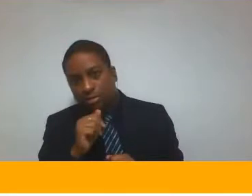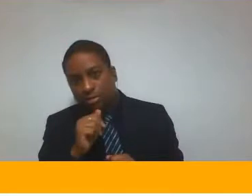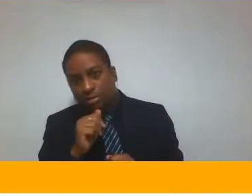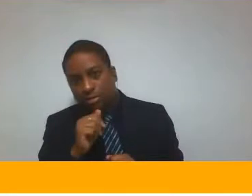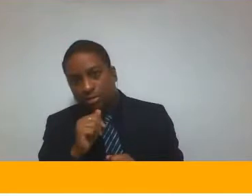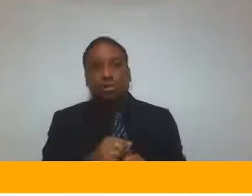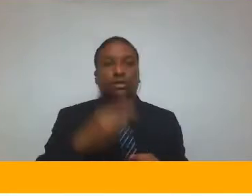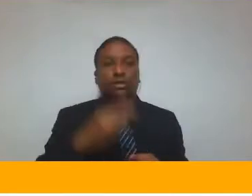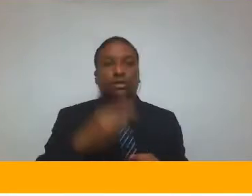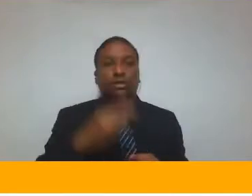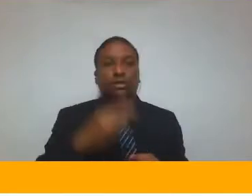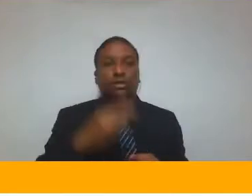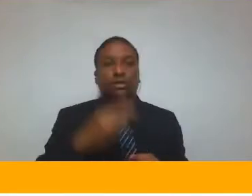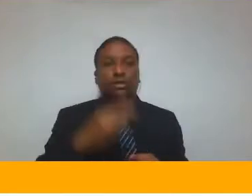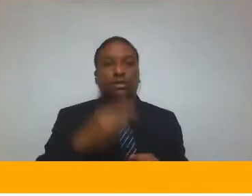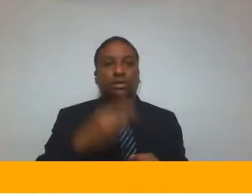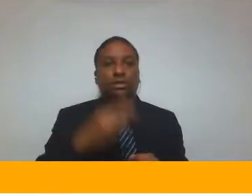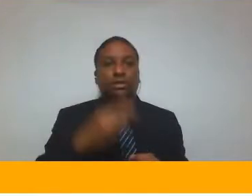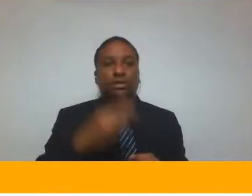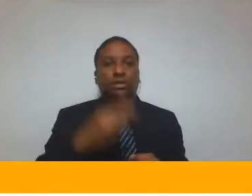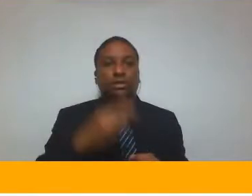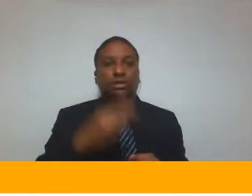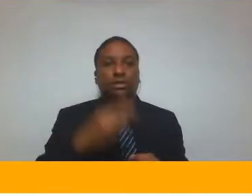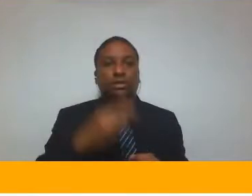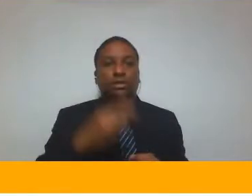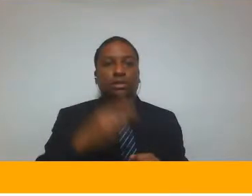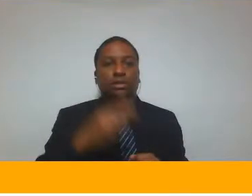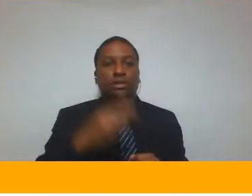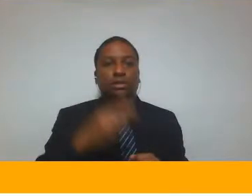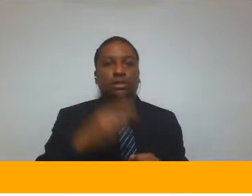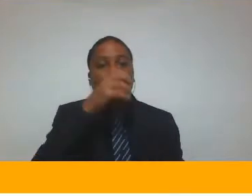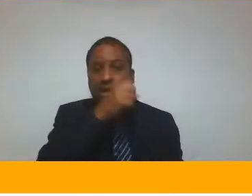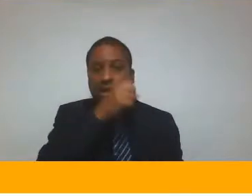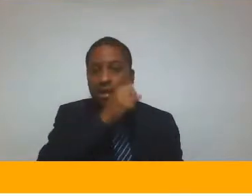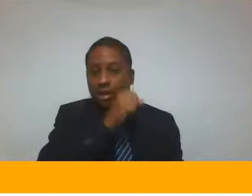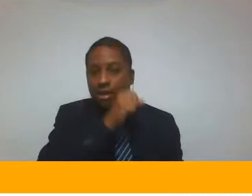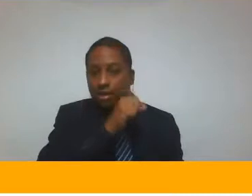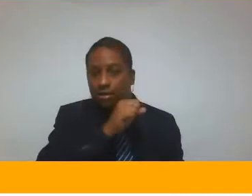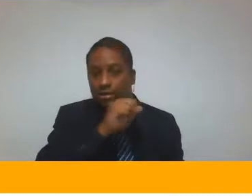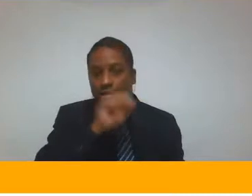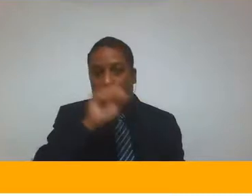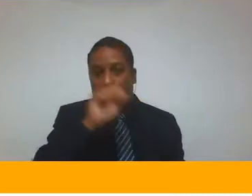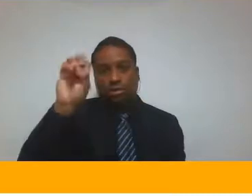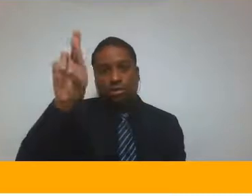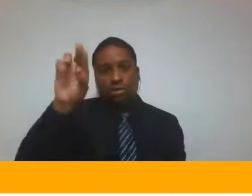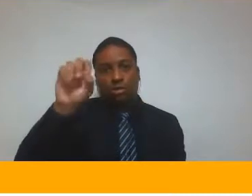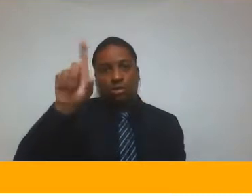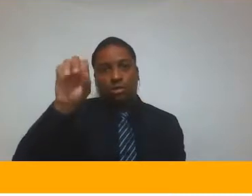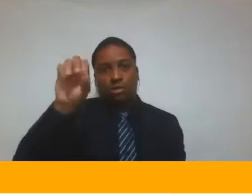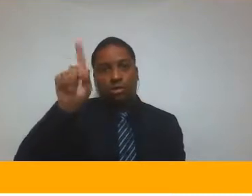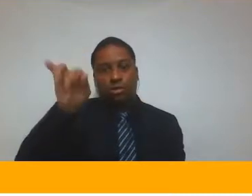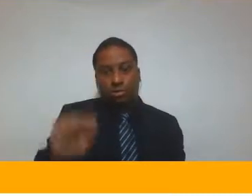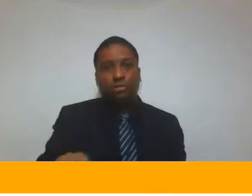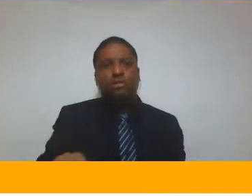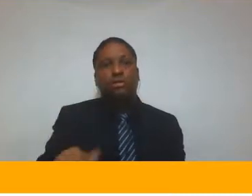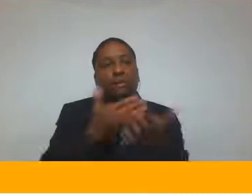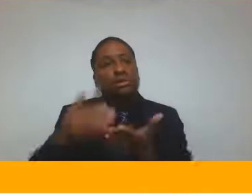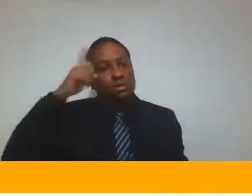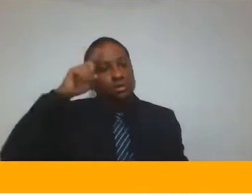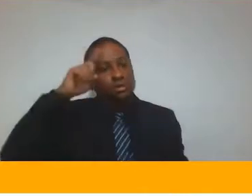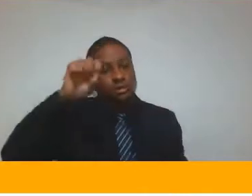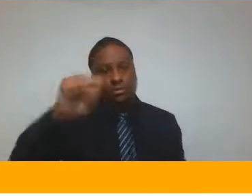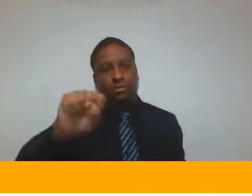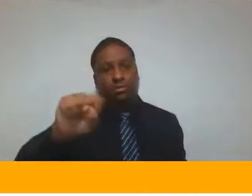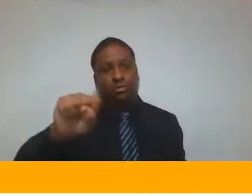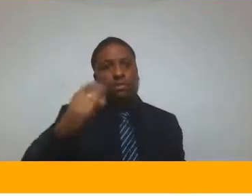a sorologia em geral, é importante que ela seja colhida pelo menos a partir de 8 dias, para que dê tempo, para que saia da janela imunológica e comecem